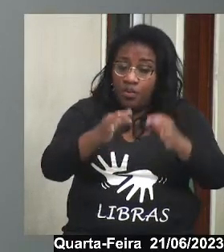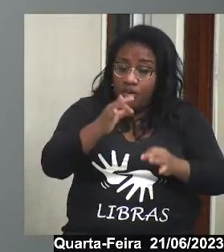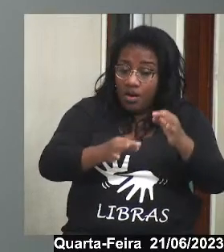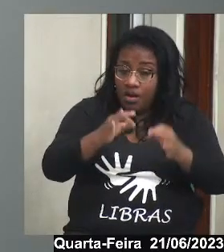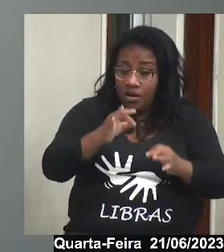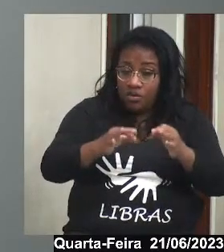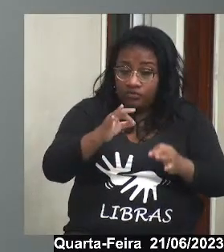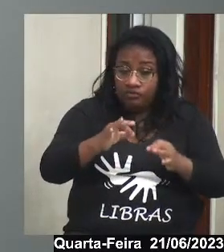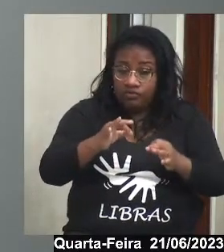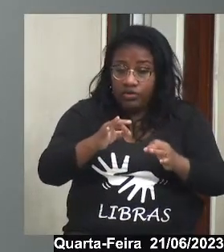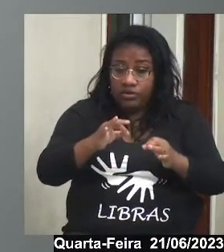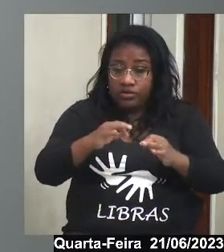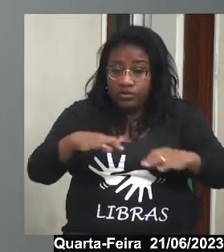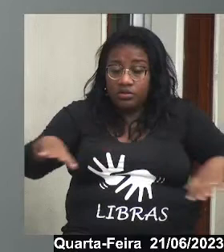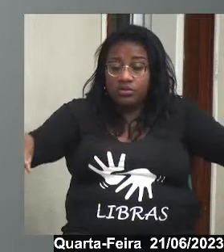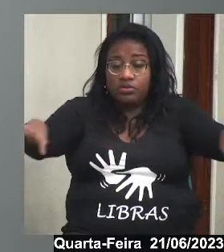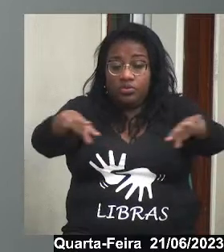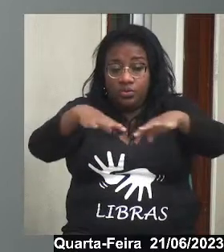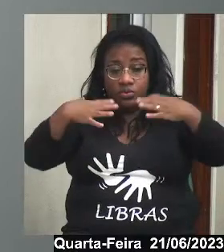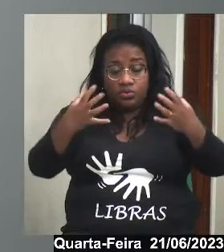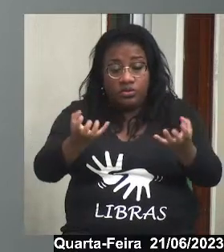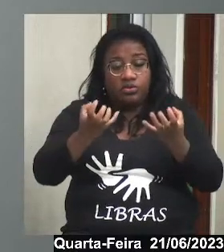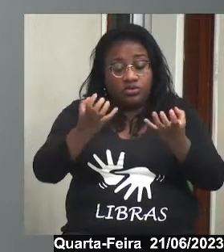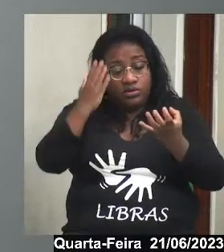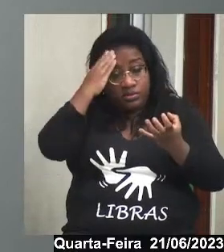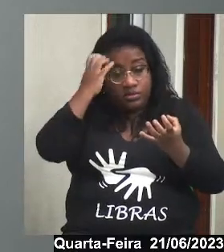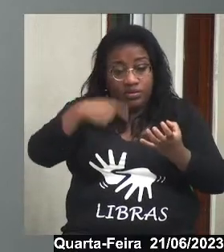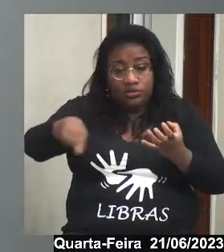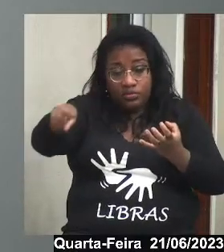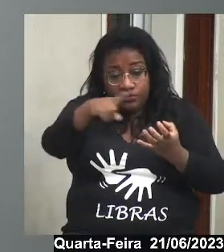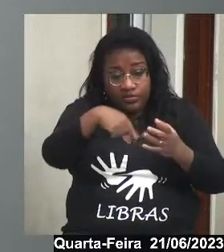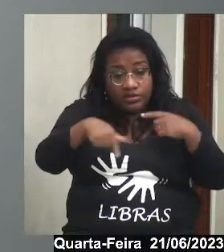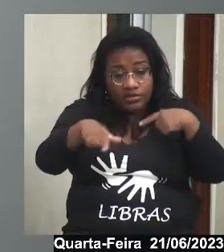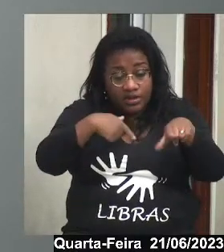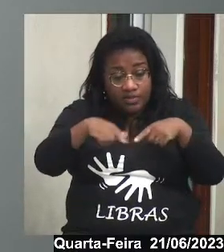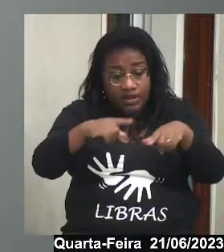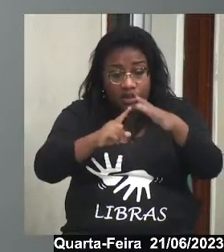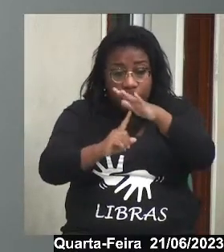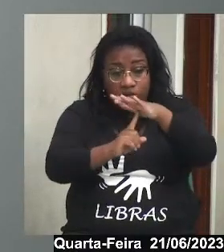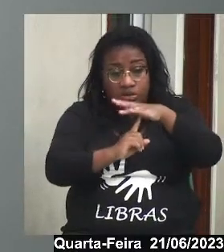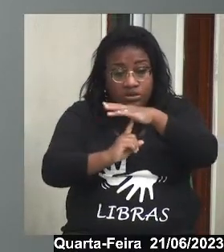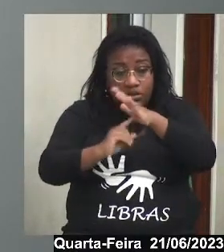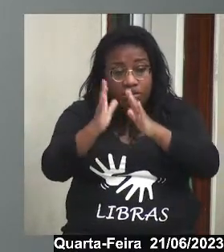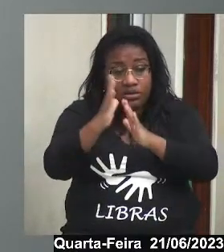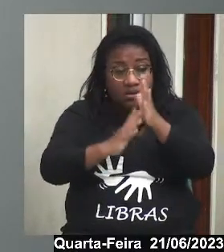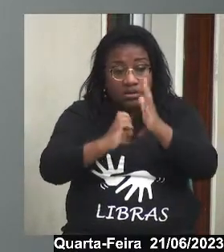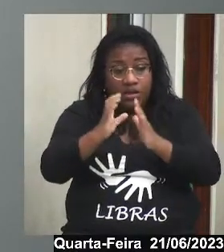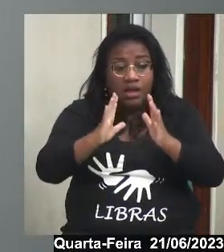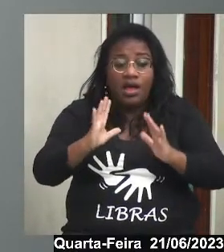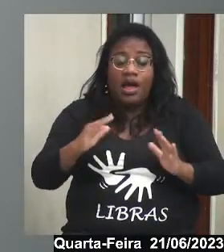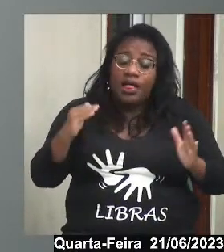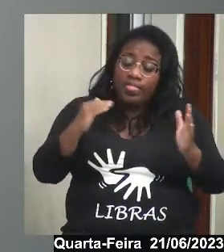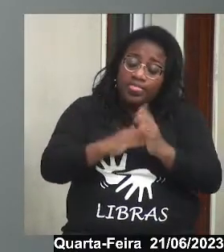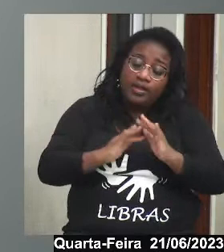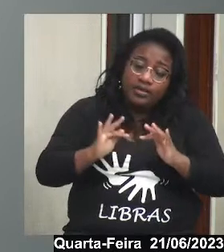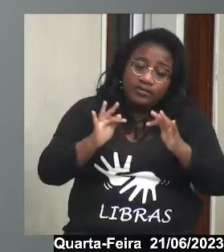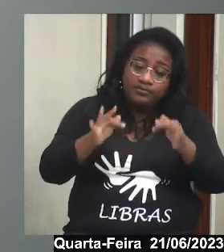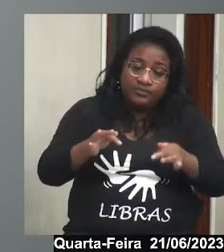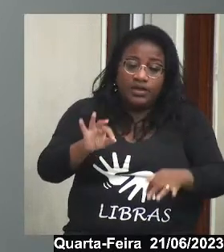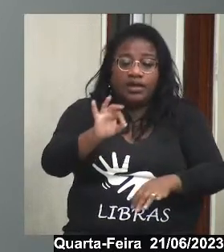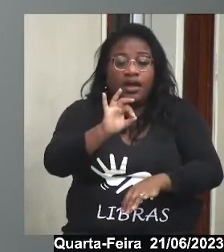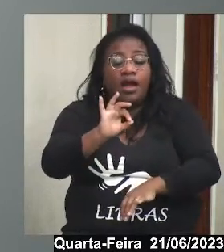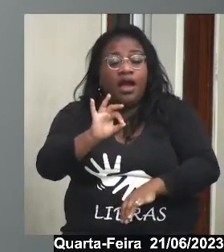para ouvir os expositores, que é algo que nós já estamos falando aqui há 3 semanas. E até que, enfim, a prefeitura